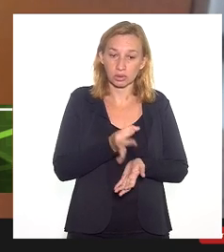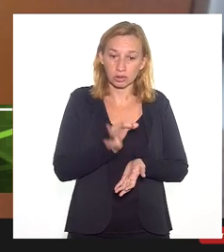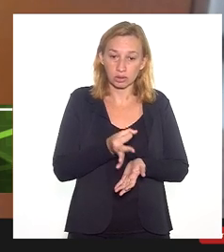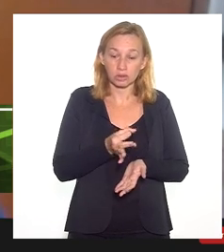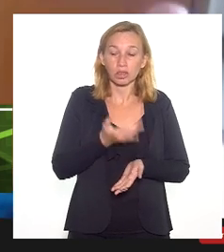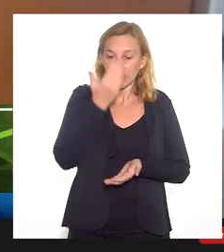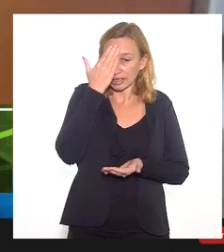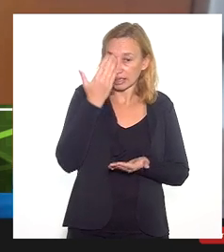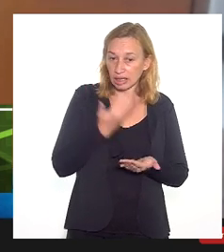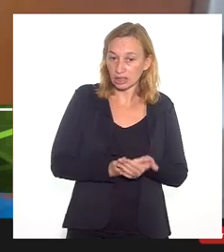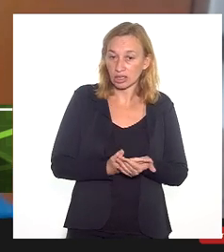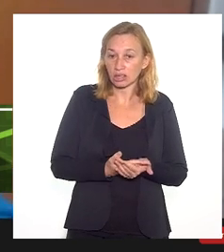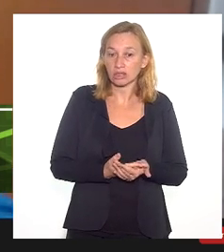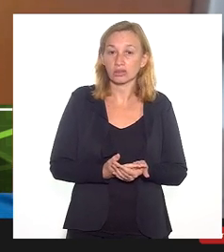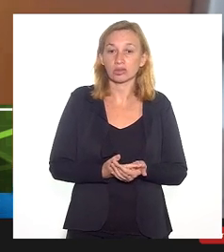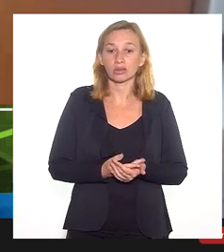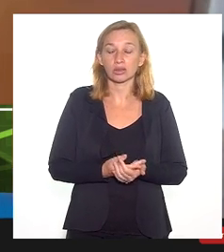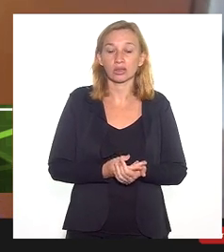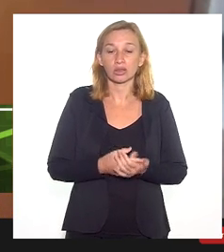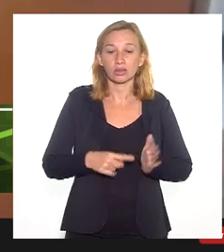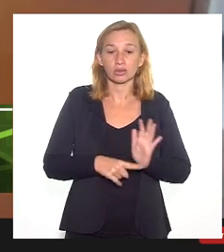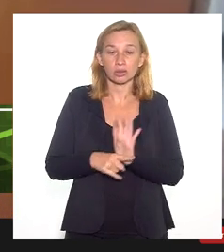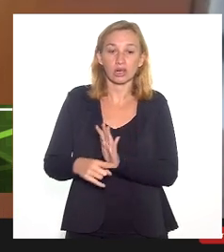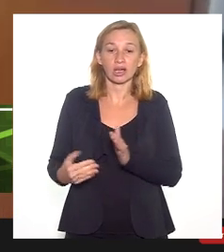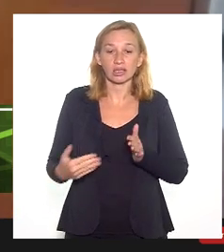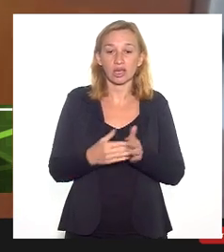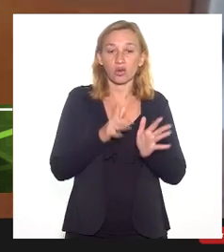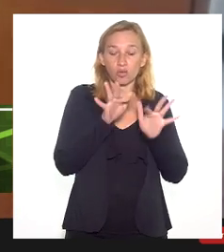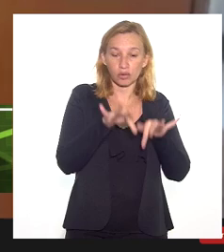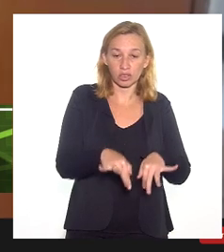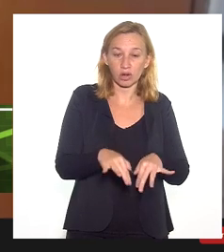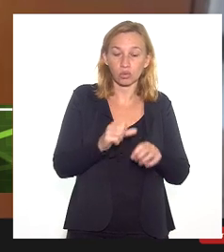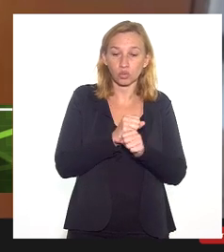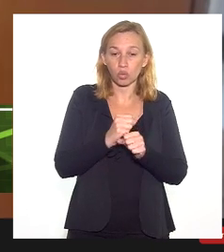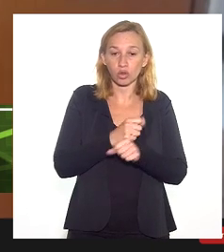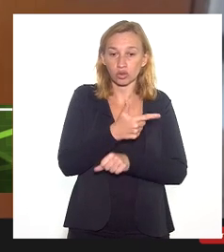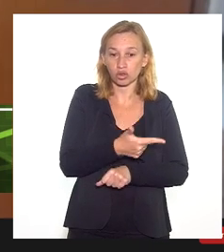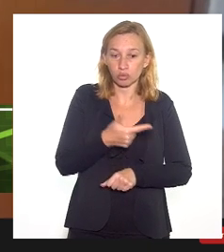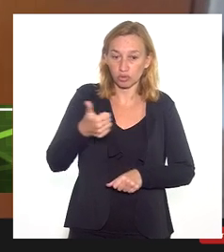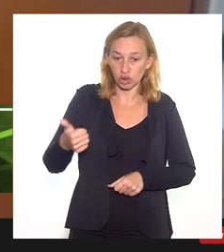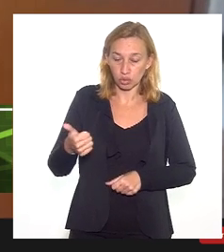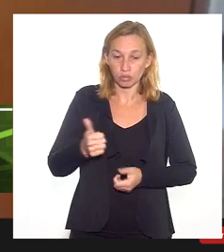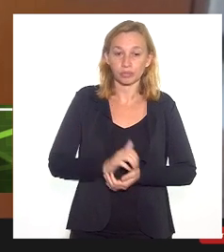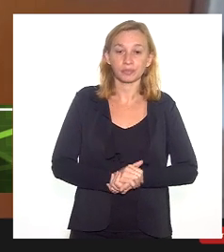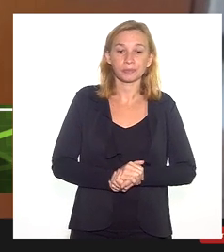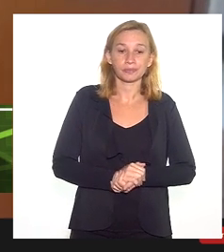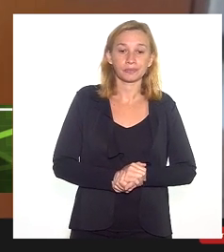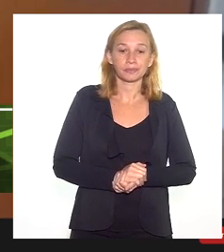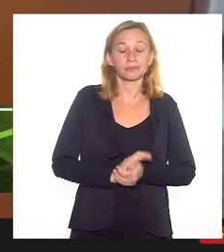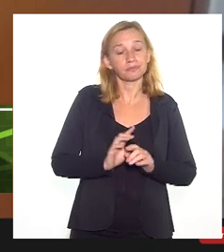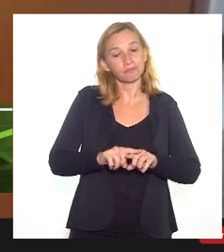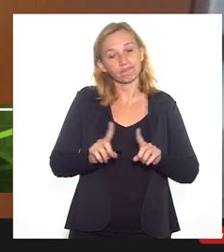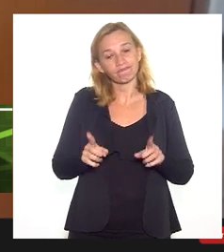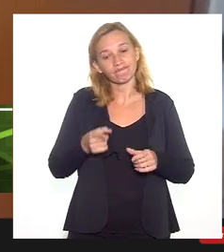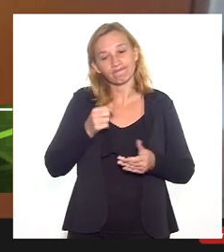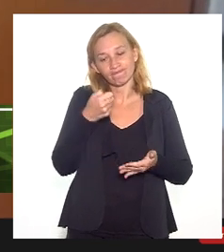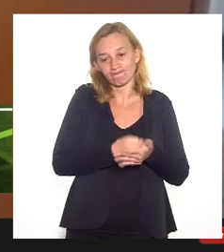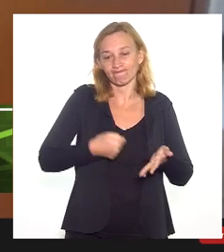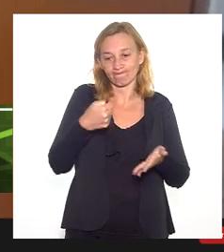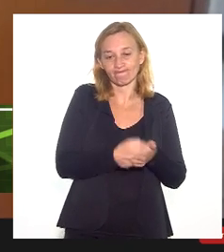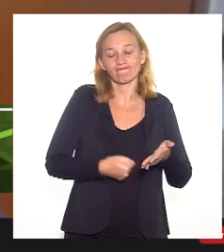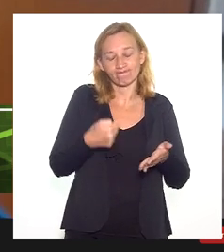acredito que assim se dará até o final do ano de 2021. Mas é uma luta diária.